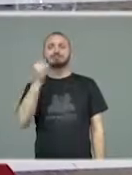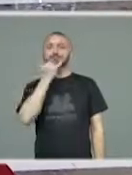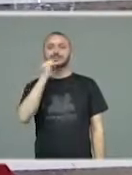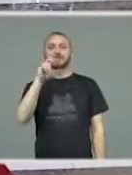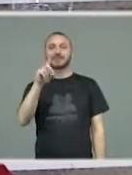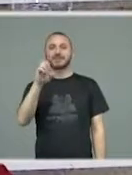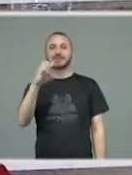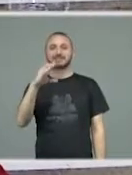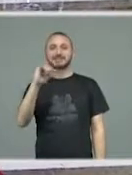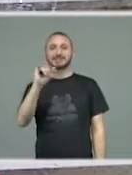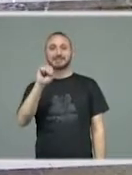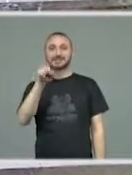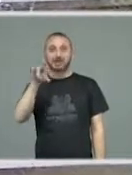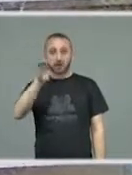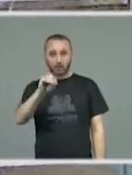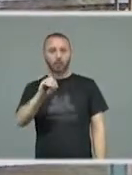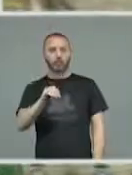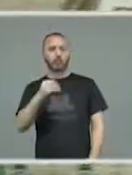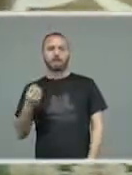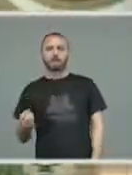firme decisão de ir para Jerusalém.